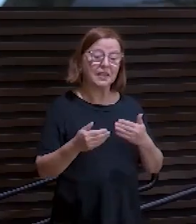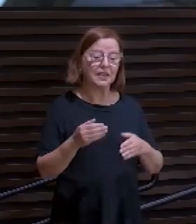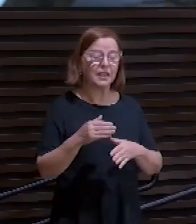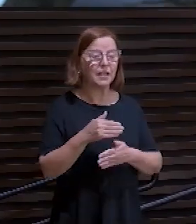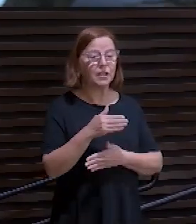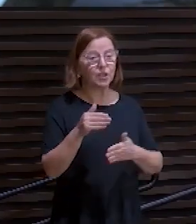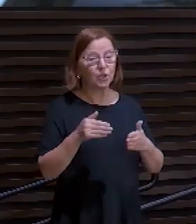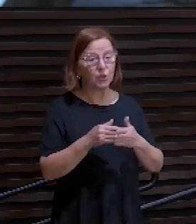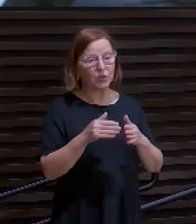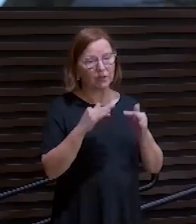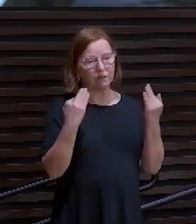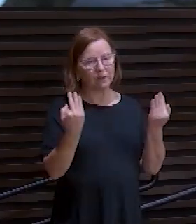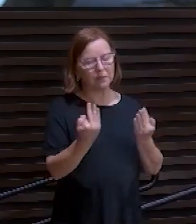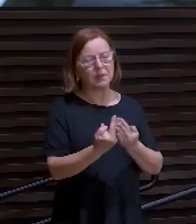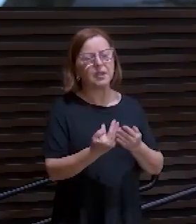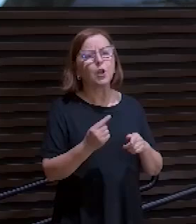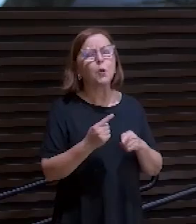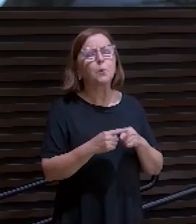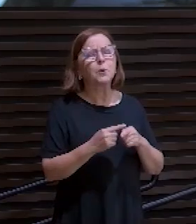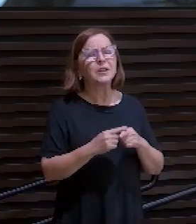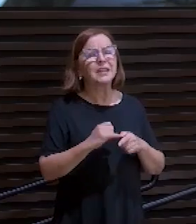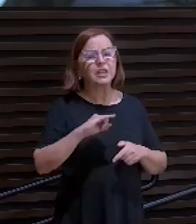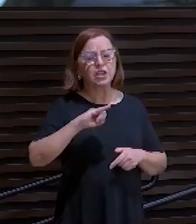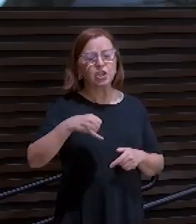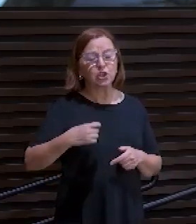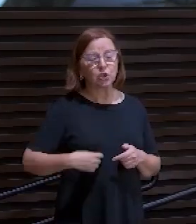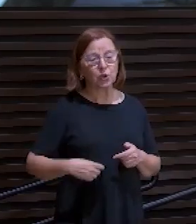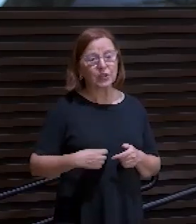Por que José está fazendo isto?